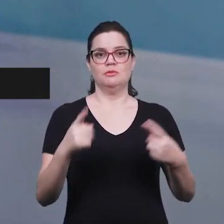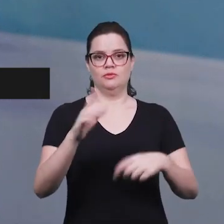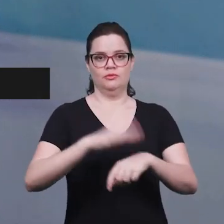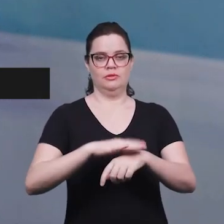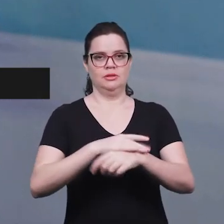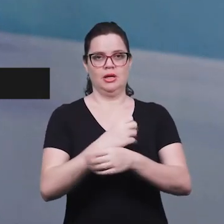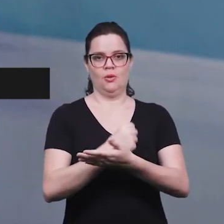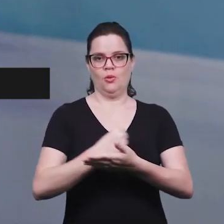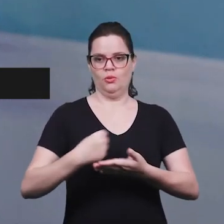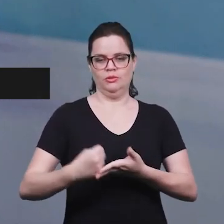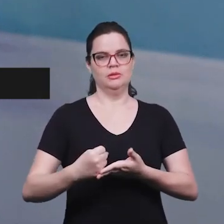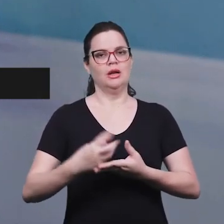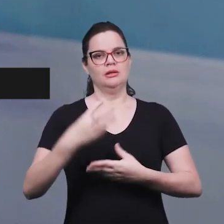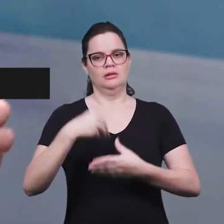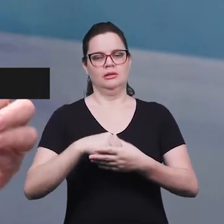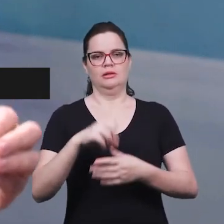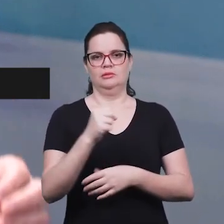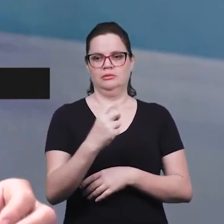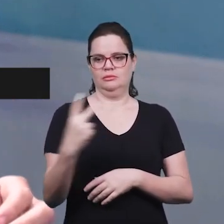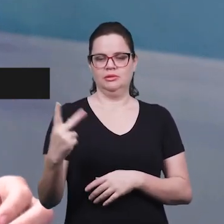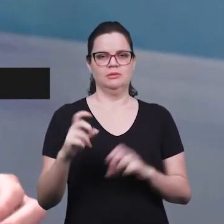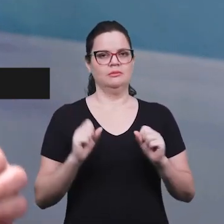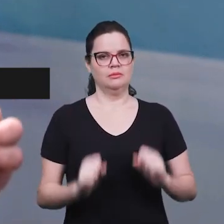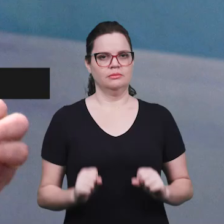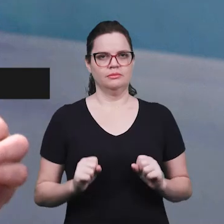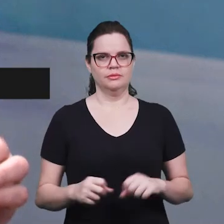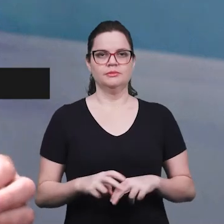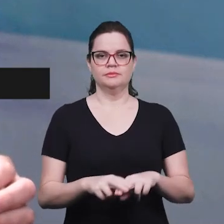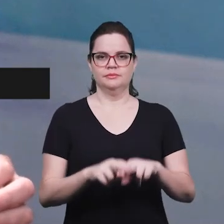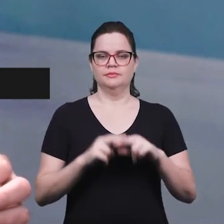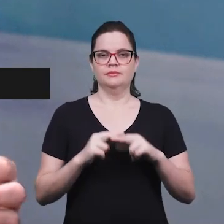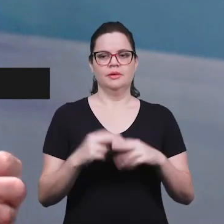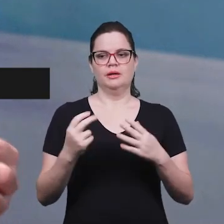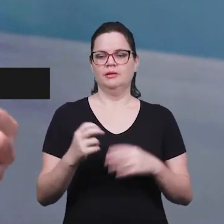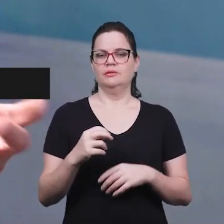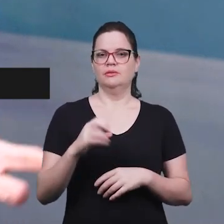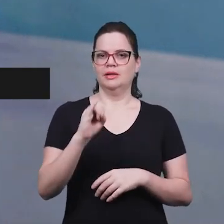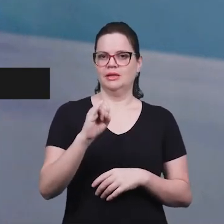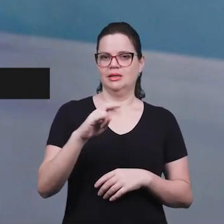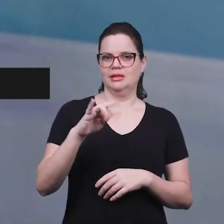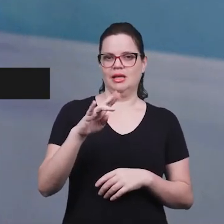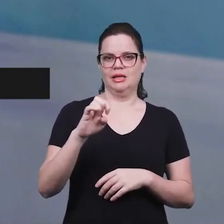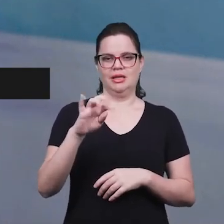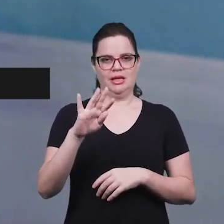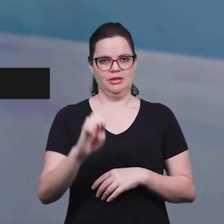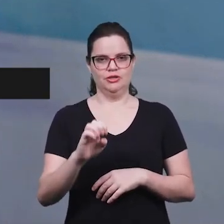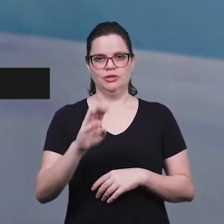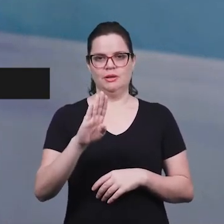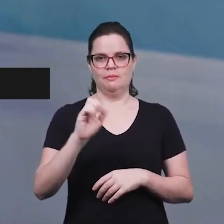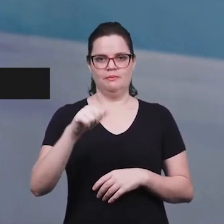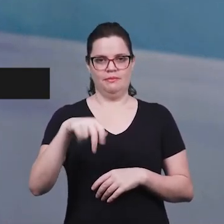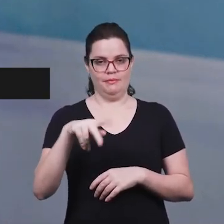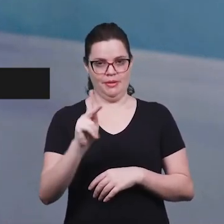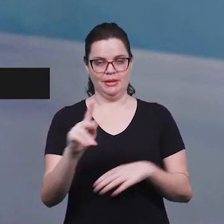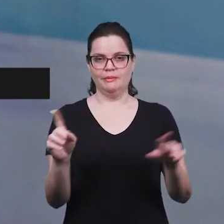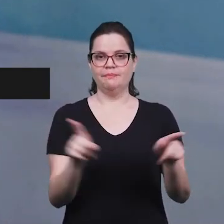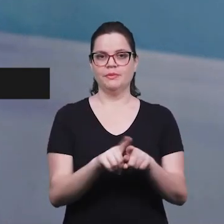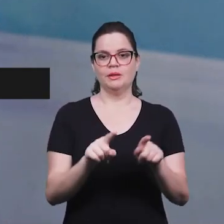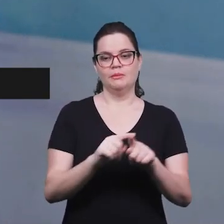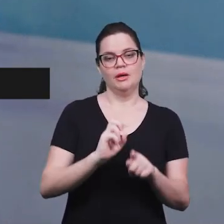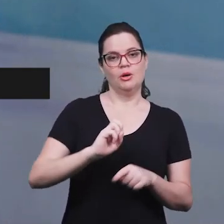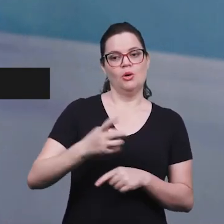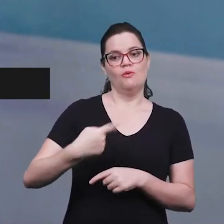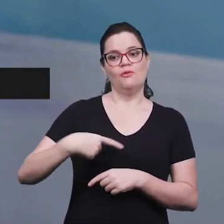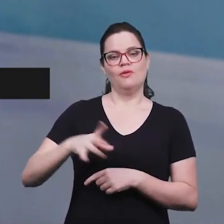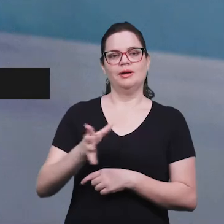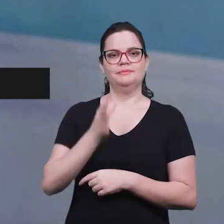próprio ambiente virtual do banco, pela Internet Bank, pelo aplicativo ou indo até na agência para assinar um termo de adesão.